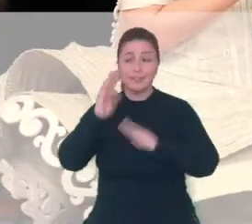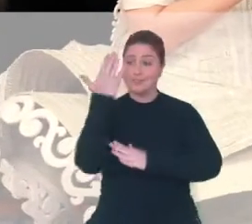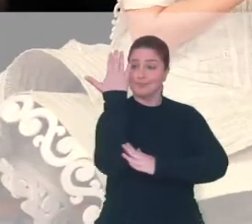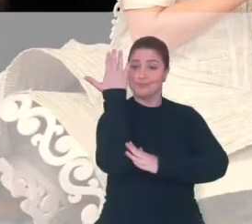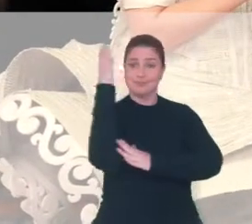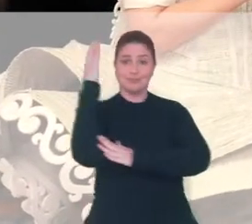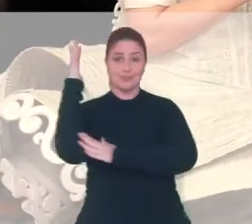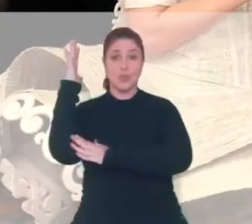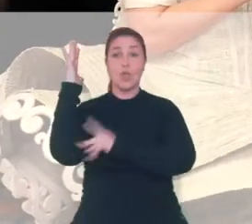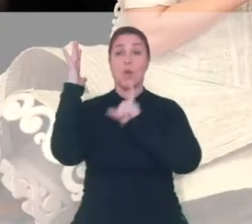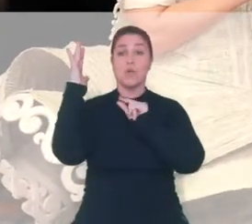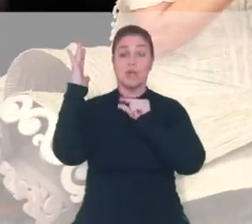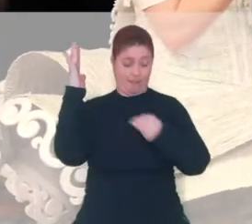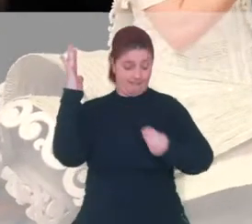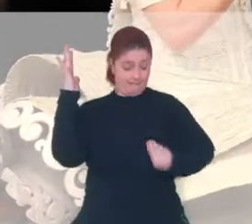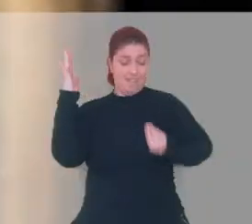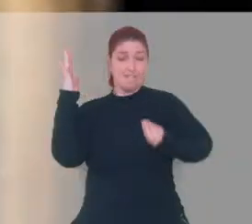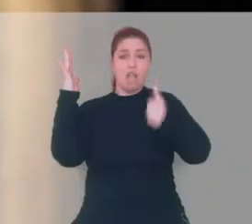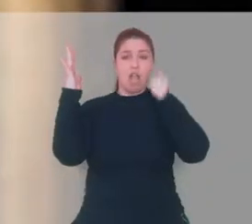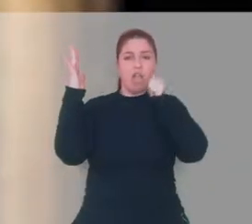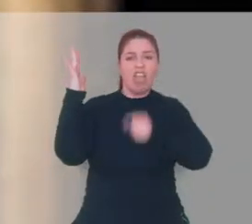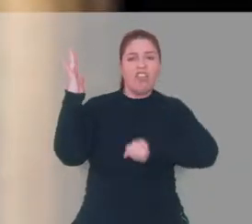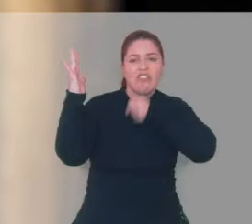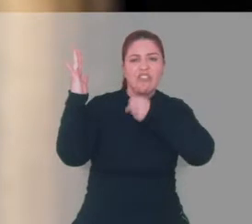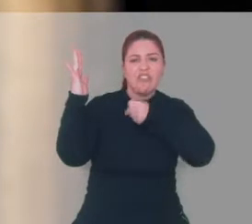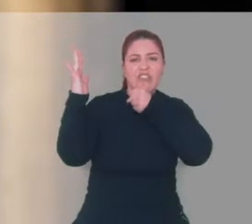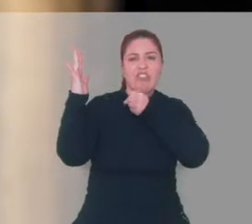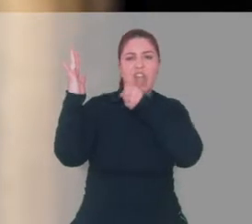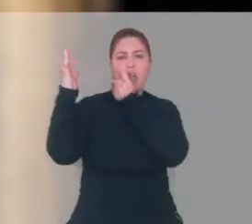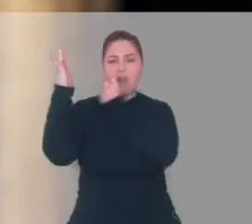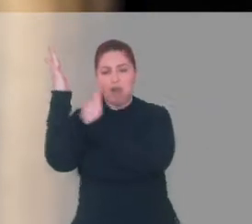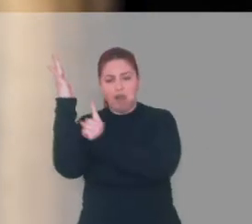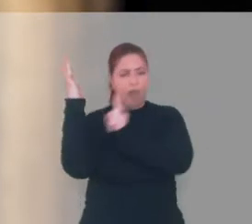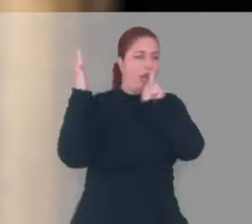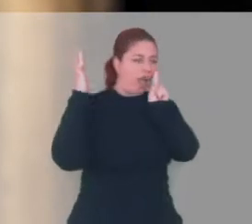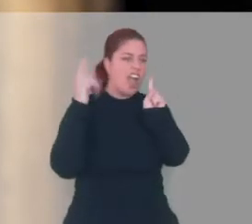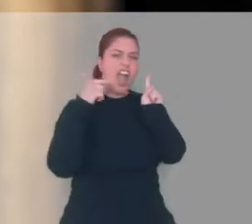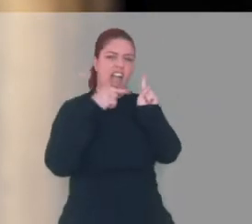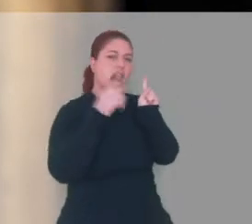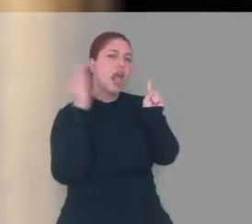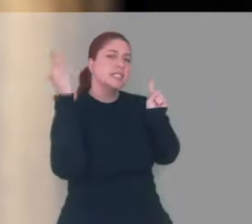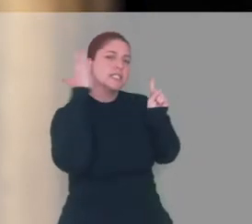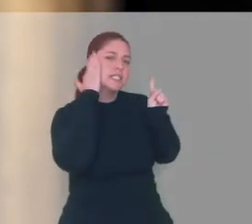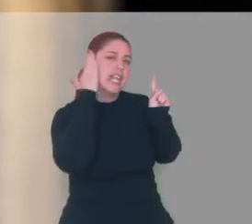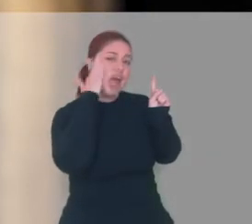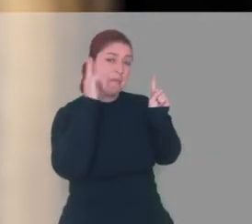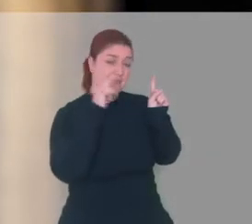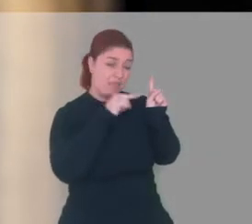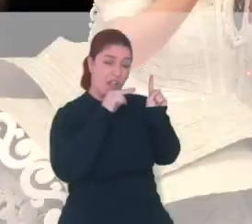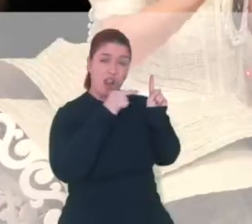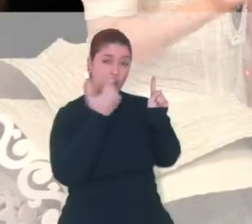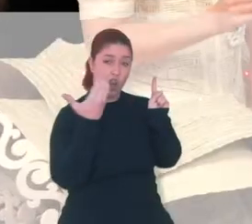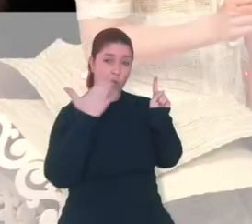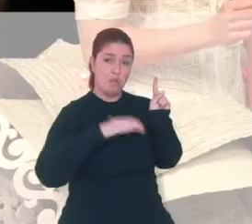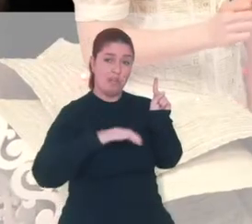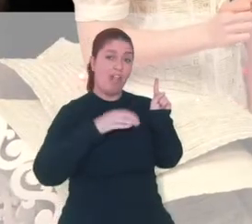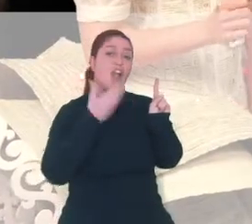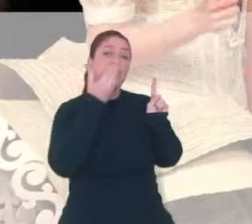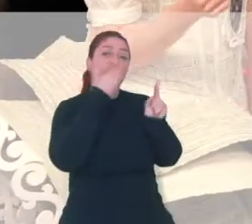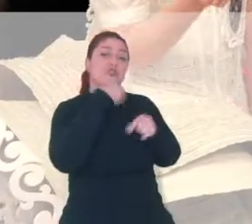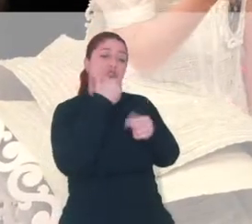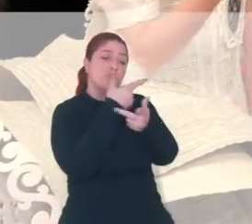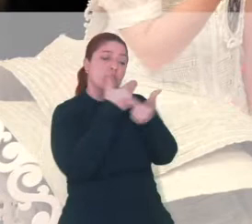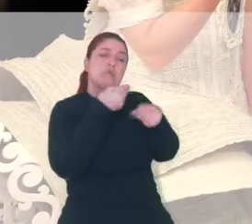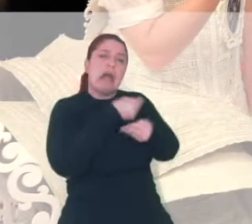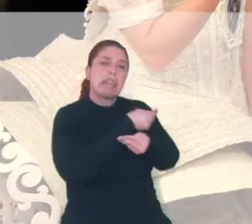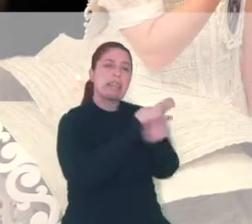árvore vivia uma velha que sabia o nome da fruta e não queria dividir essa delícia com ninguém. Então, quando ela